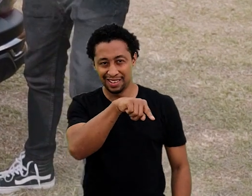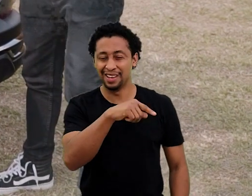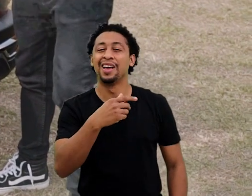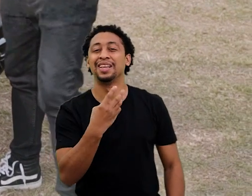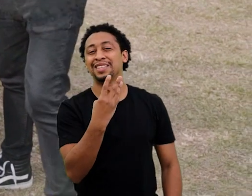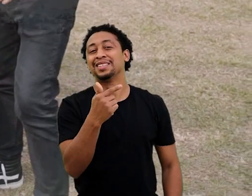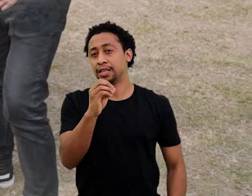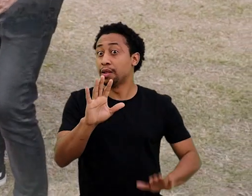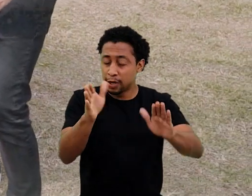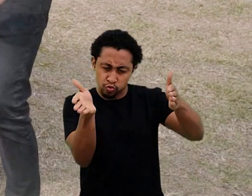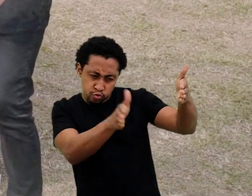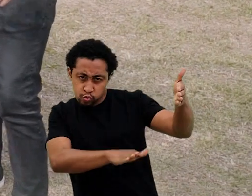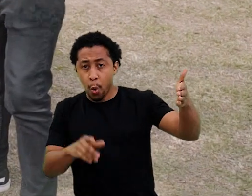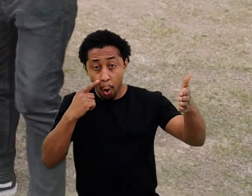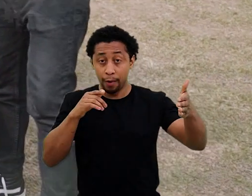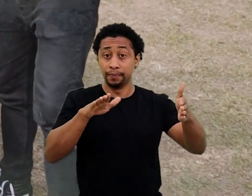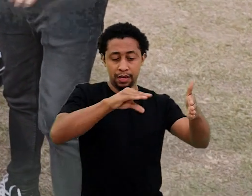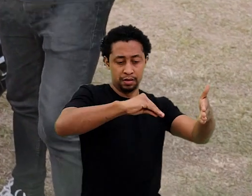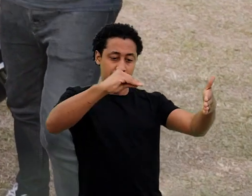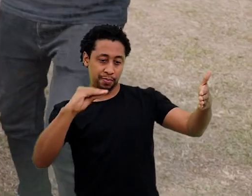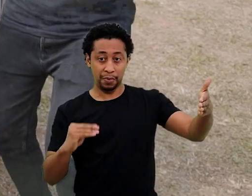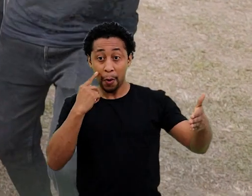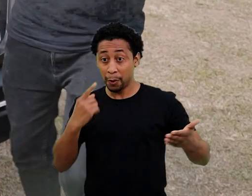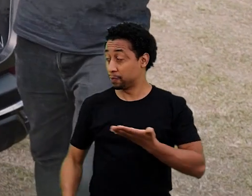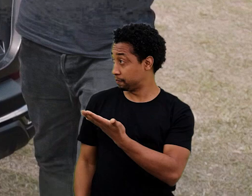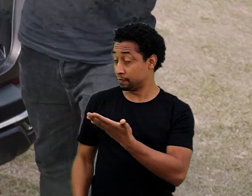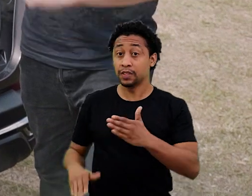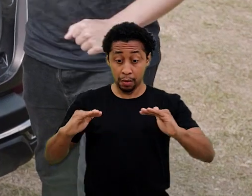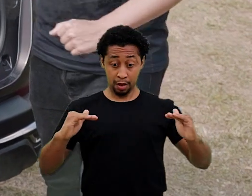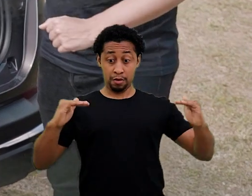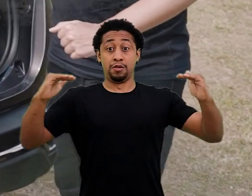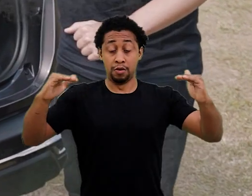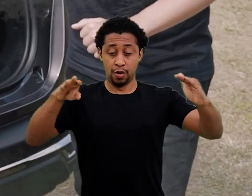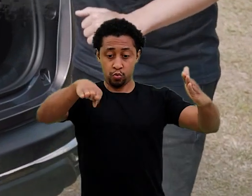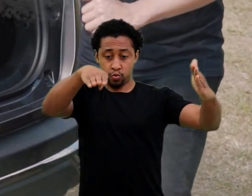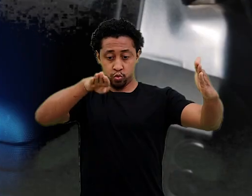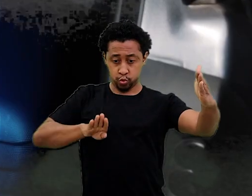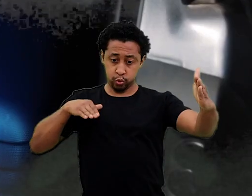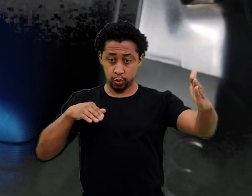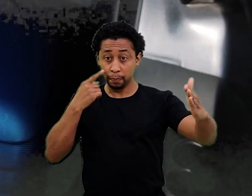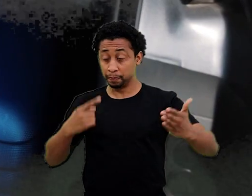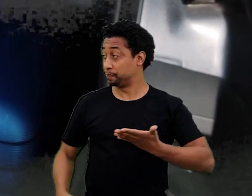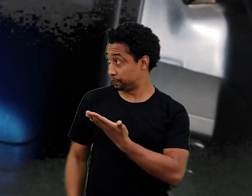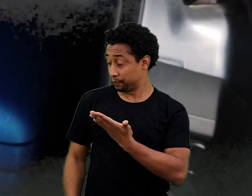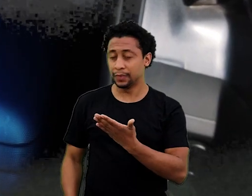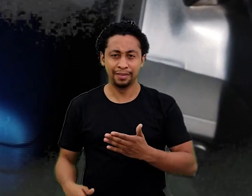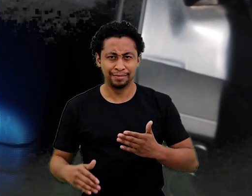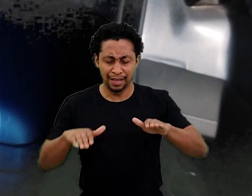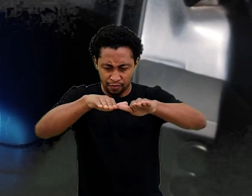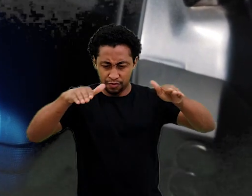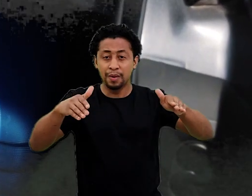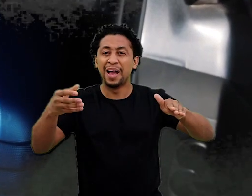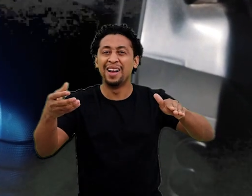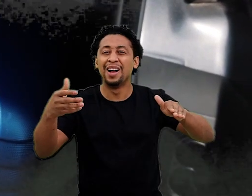você olhar aqui, por exemplo, essa linha do fechamento do porta-malas, olha como está elevada essa porção aqui, né? Então, o tampão, aquela parte de